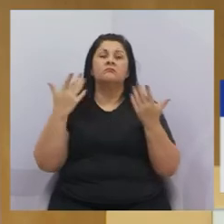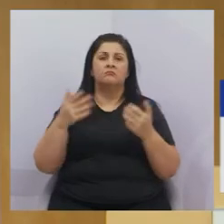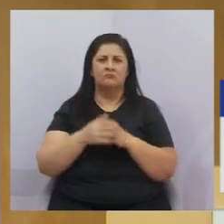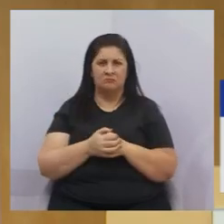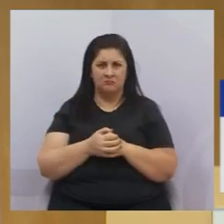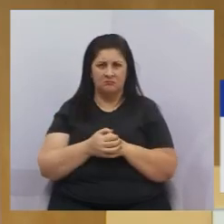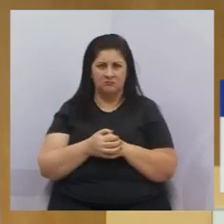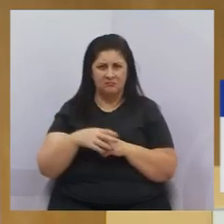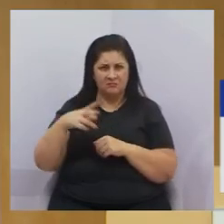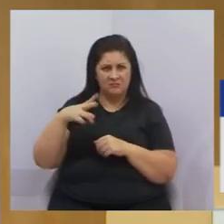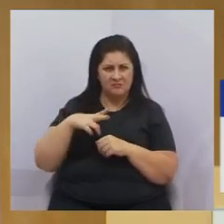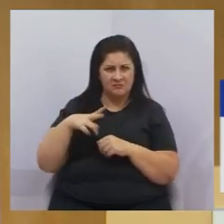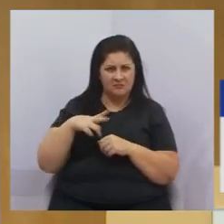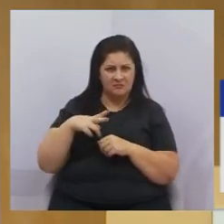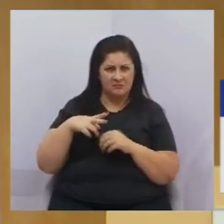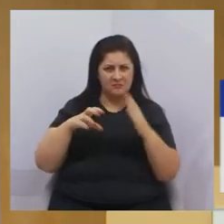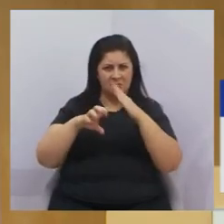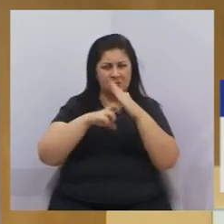vai fomentar?